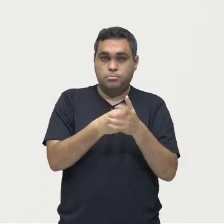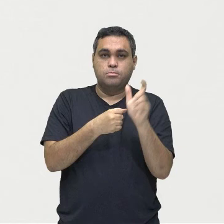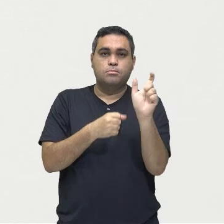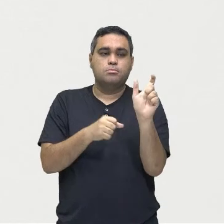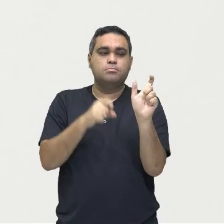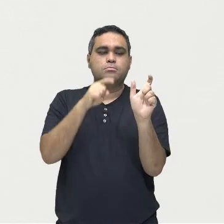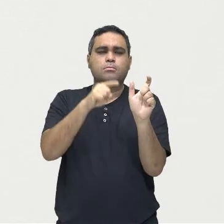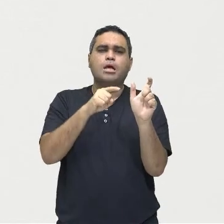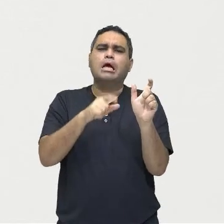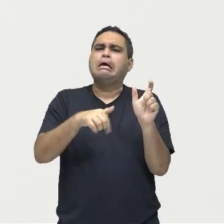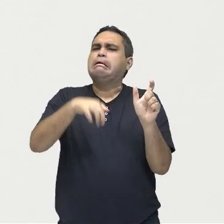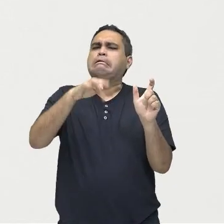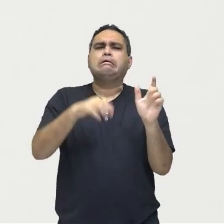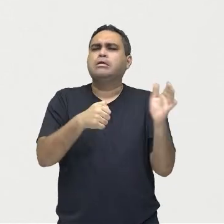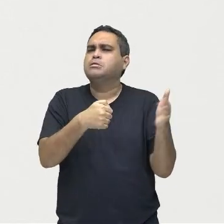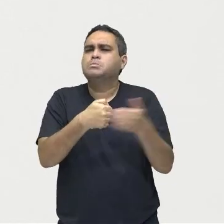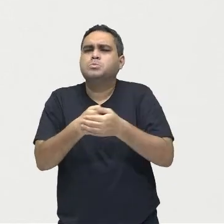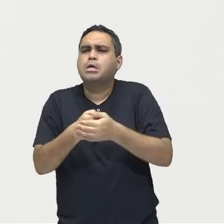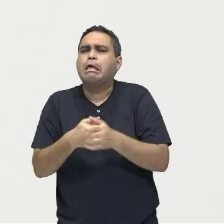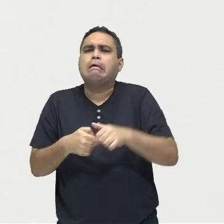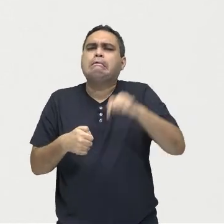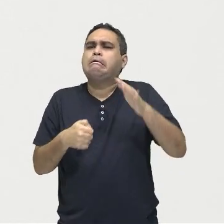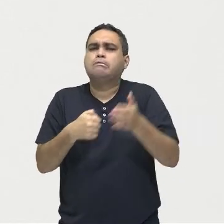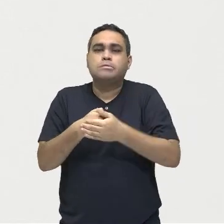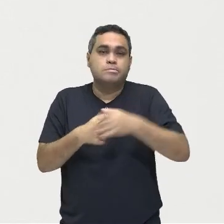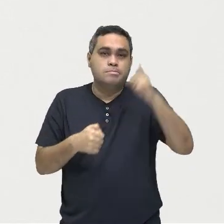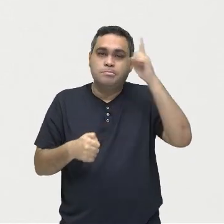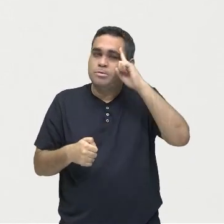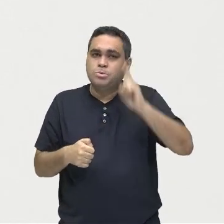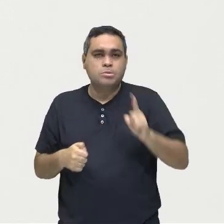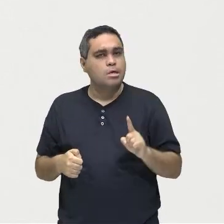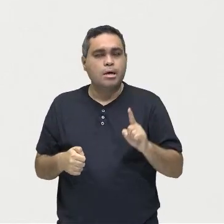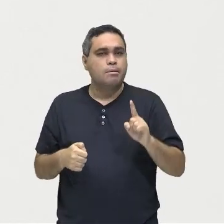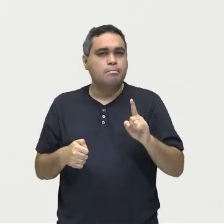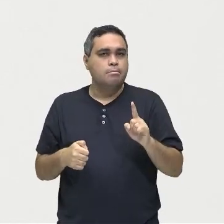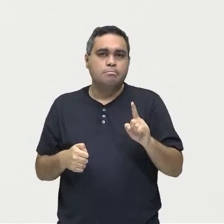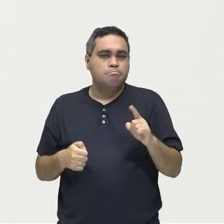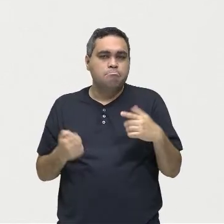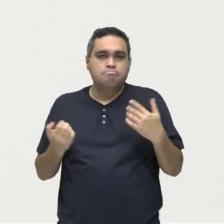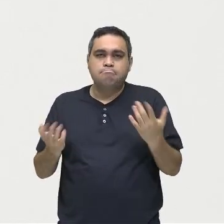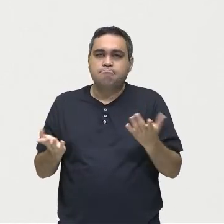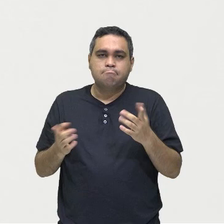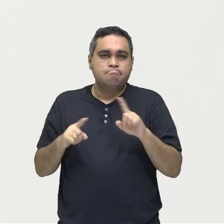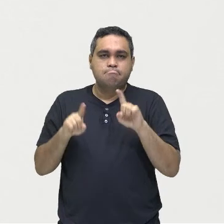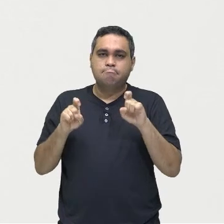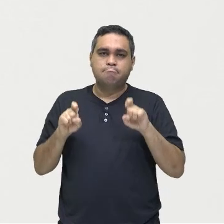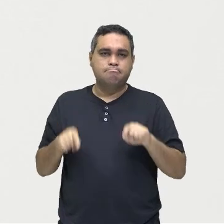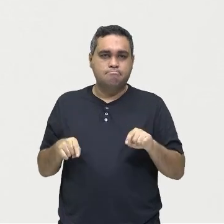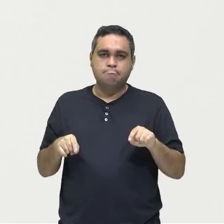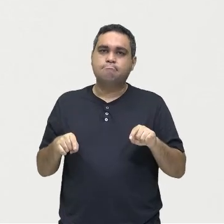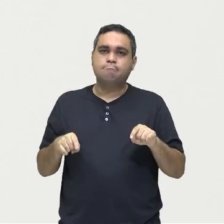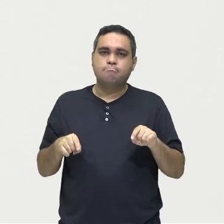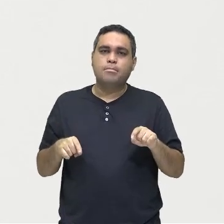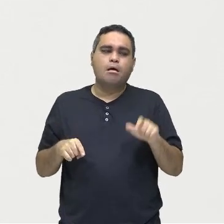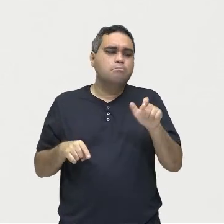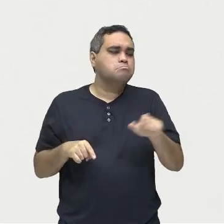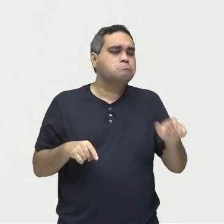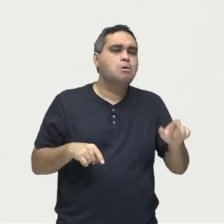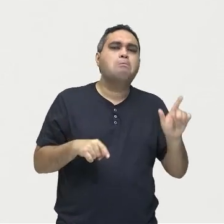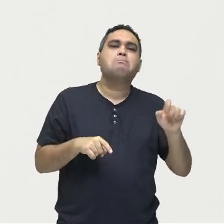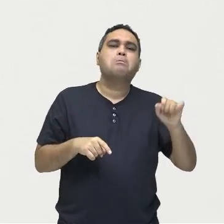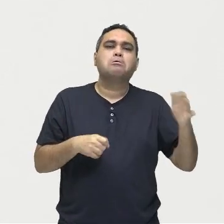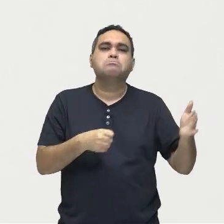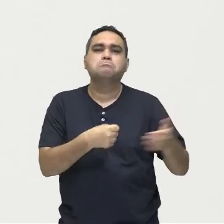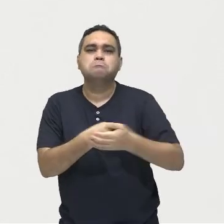mas quem ocultou? Né? A gente não sabe quem foi que ocultou a verdade. Não sabemos as pessoas que ocultaram essa